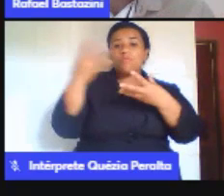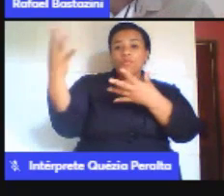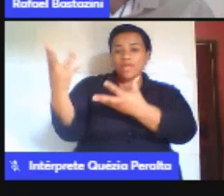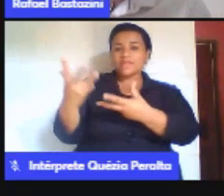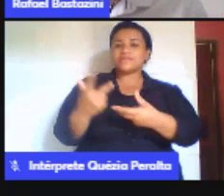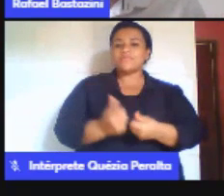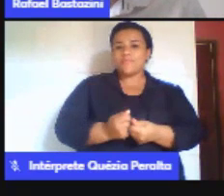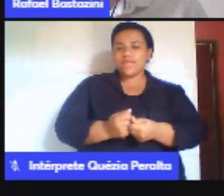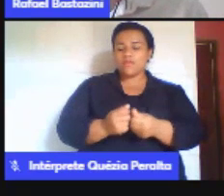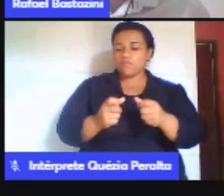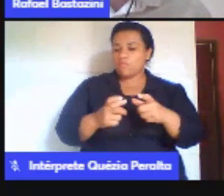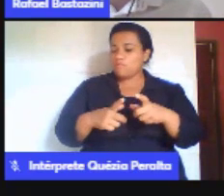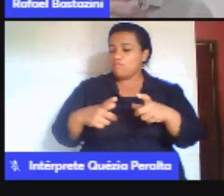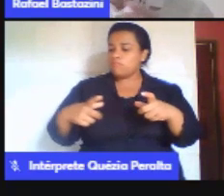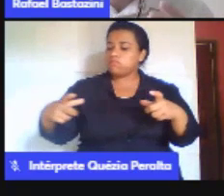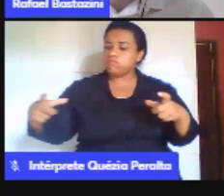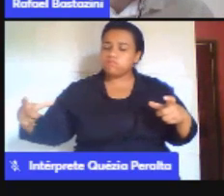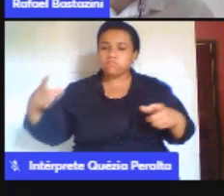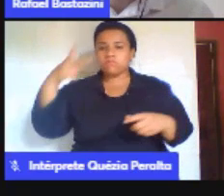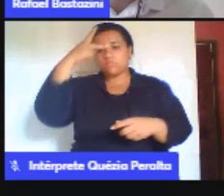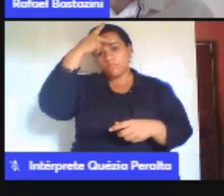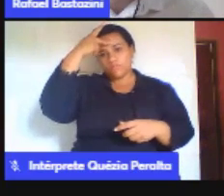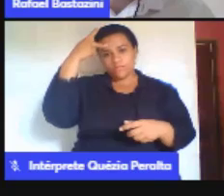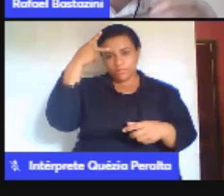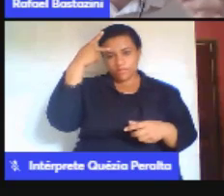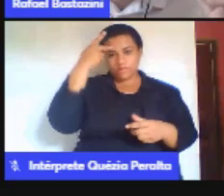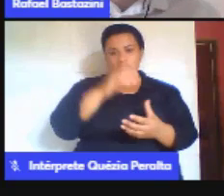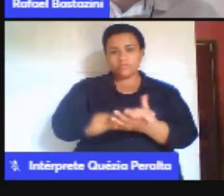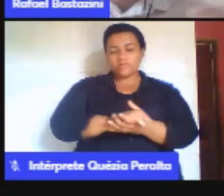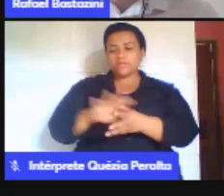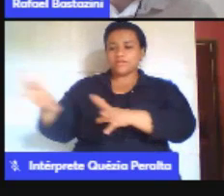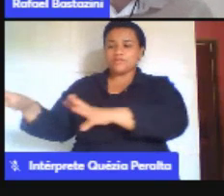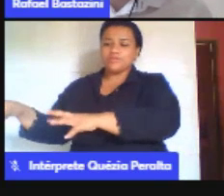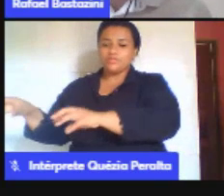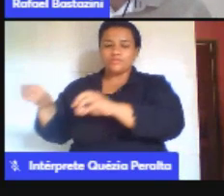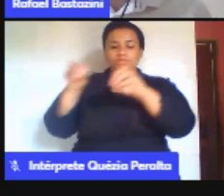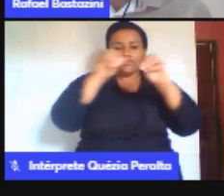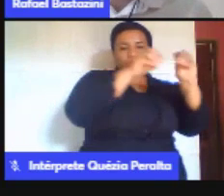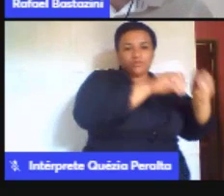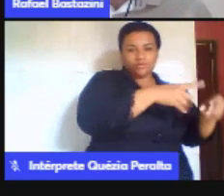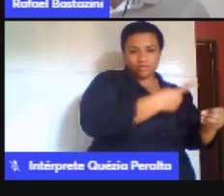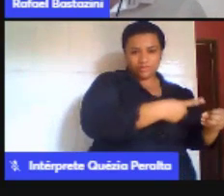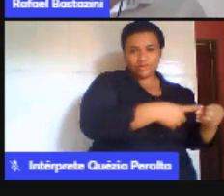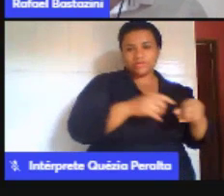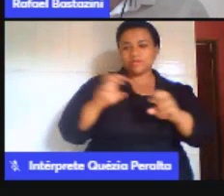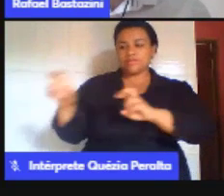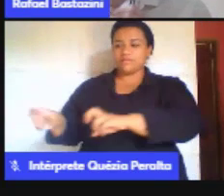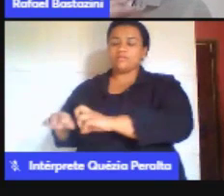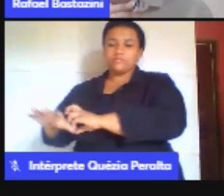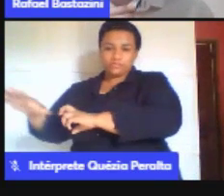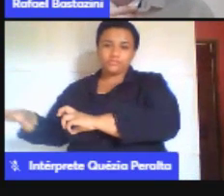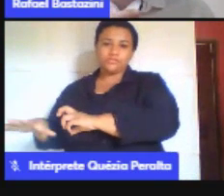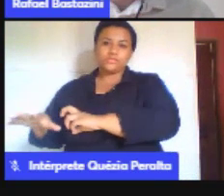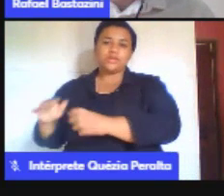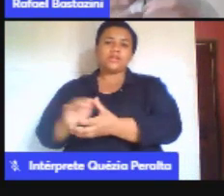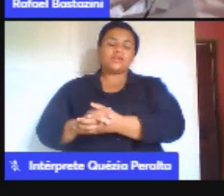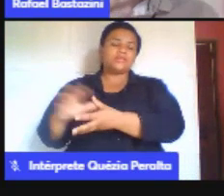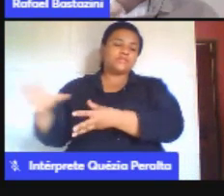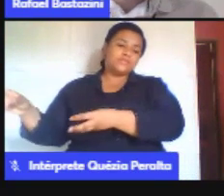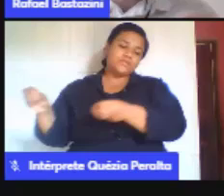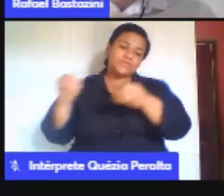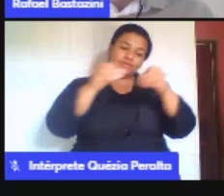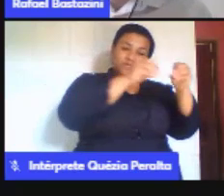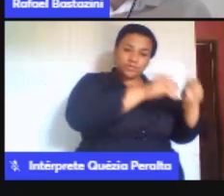essas pessoas que chegaram vindas do campo, tiveram acesso à moradia, à água tratada,